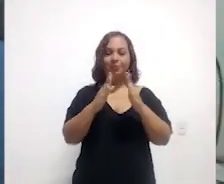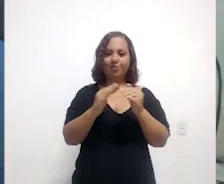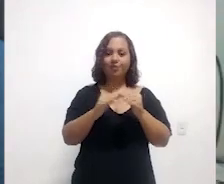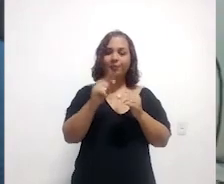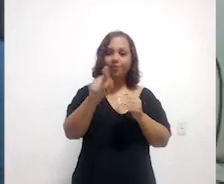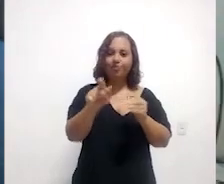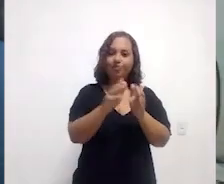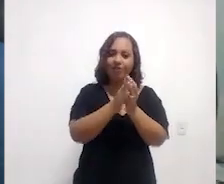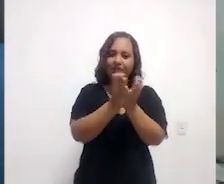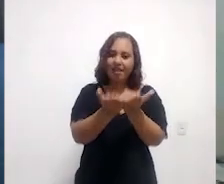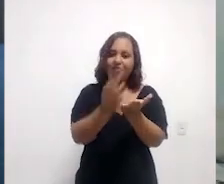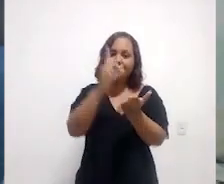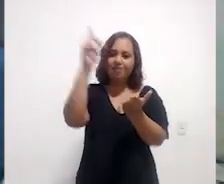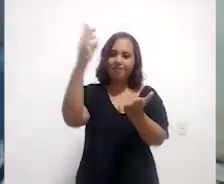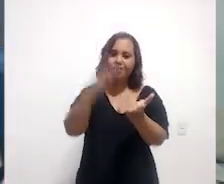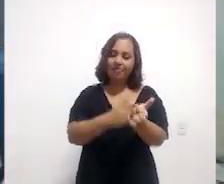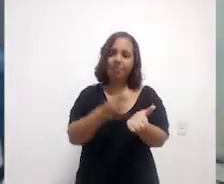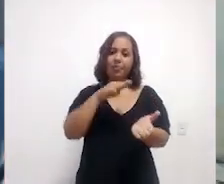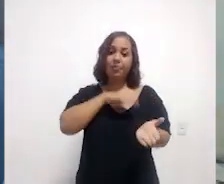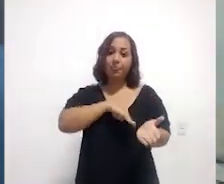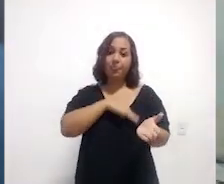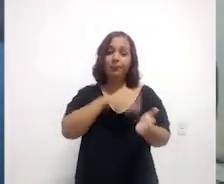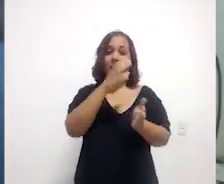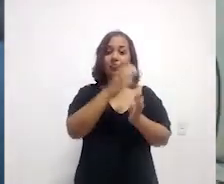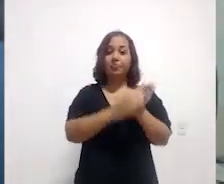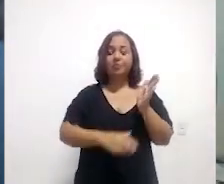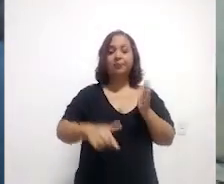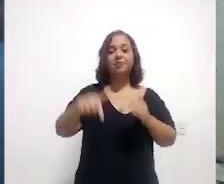no Evangelho de Mateus, no capítulo 7.